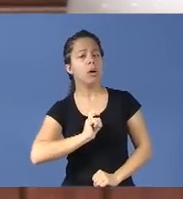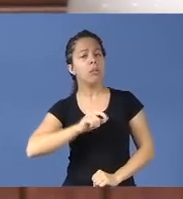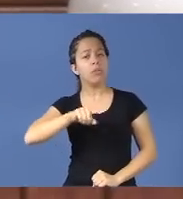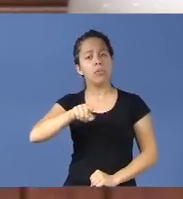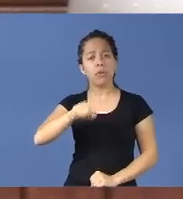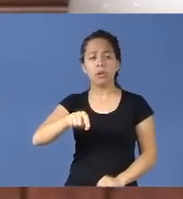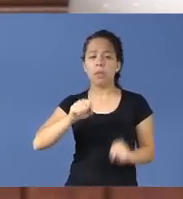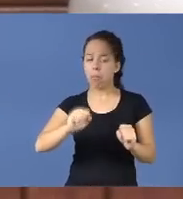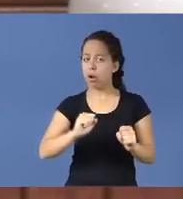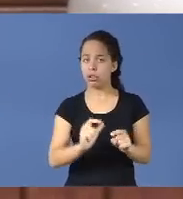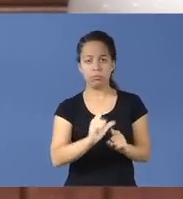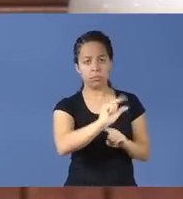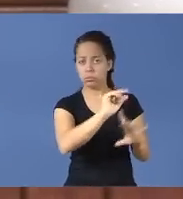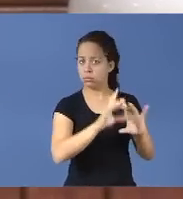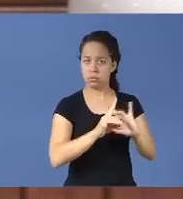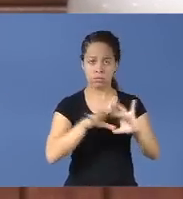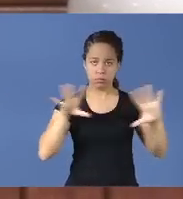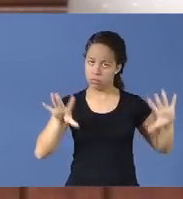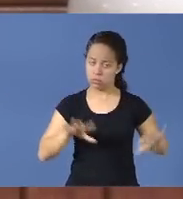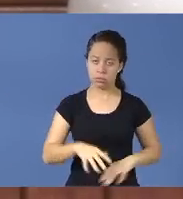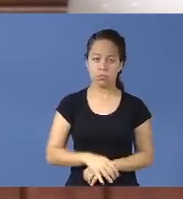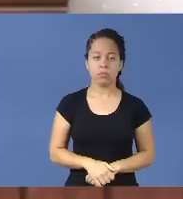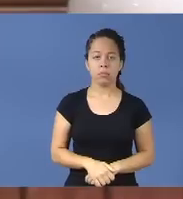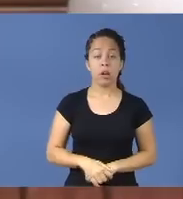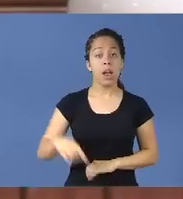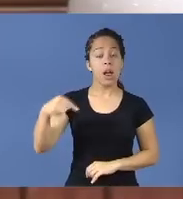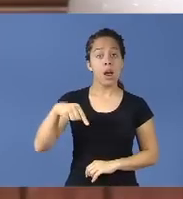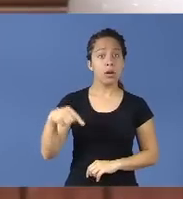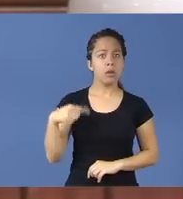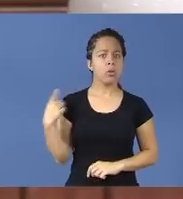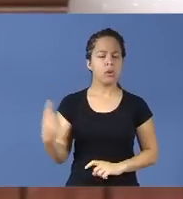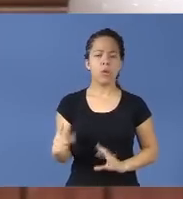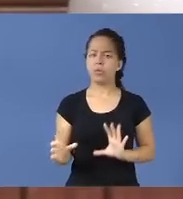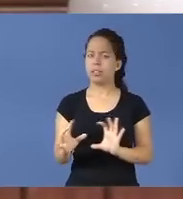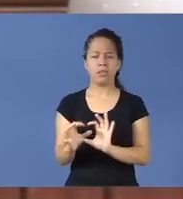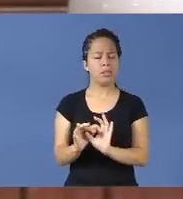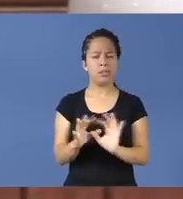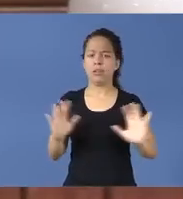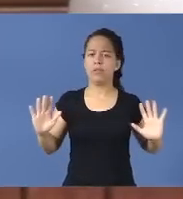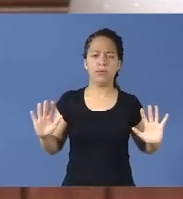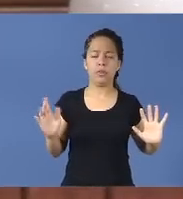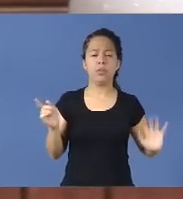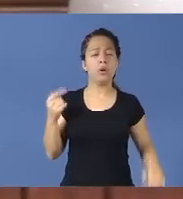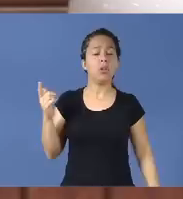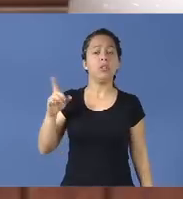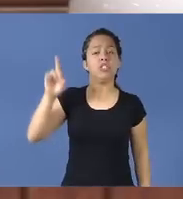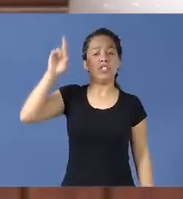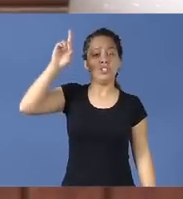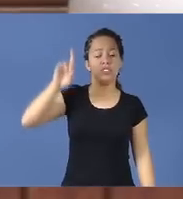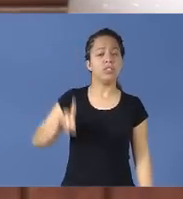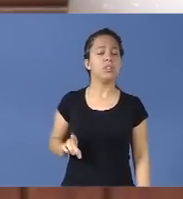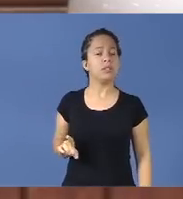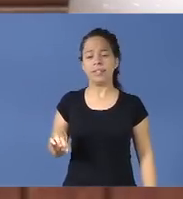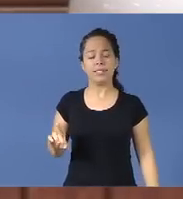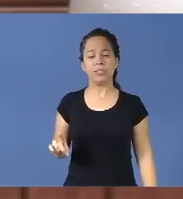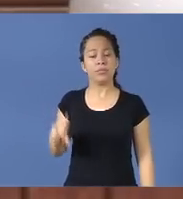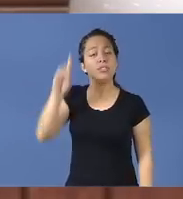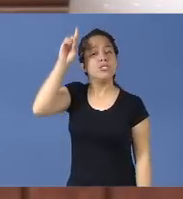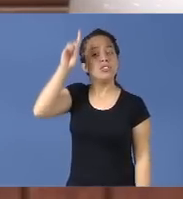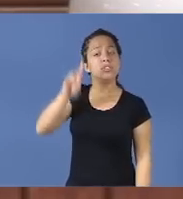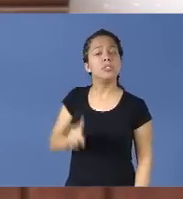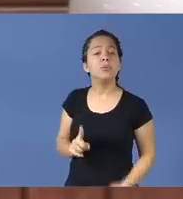aqui. Aqui nós temos liberdade. E nós temos o direito, porque nós somos uma